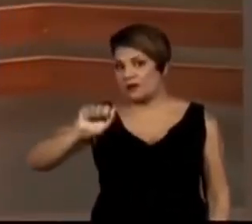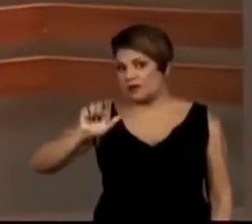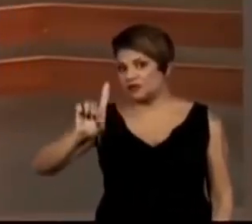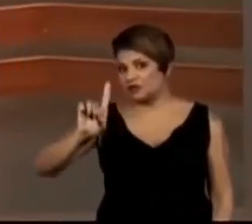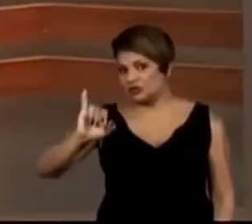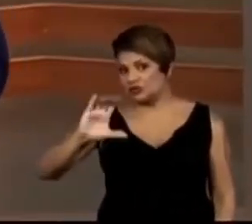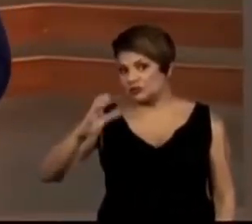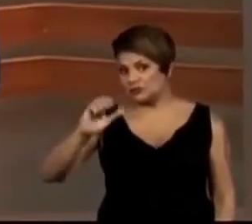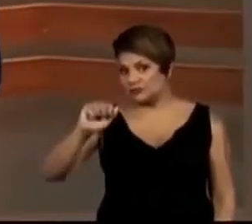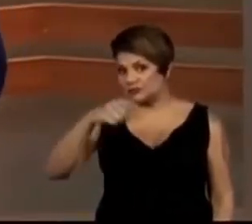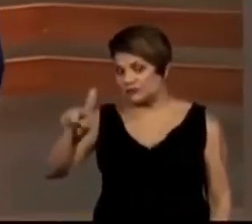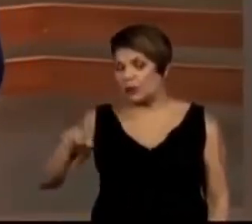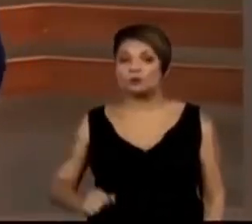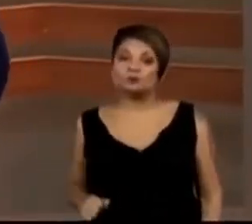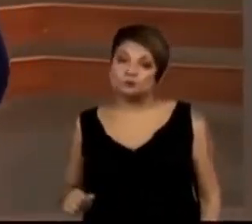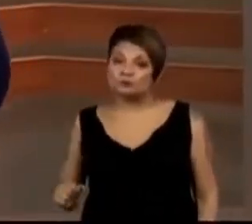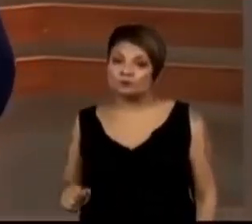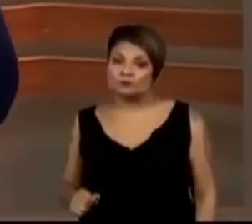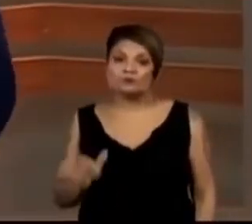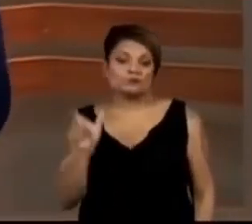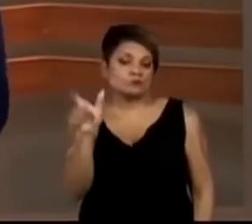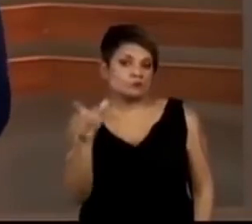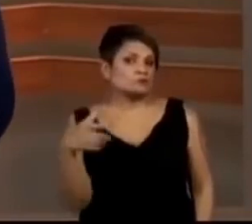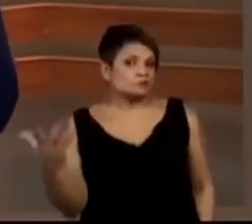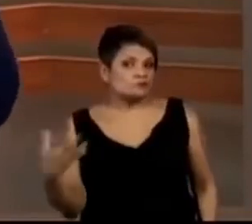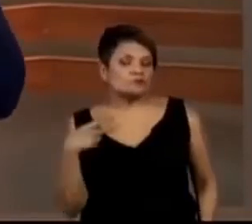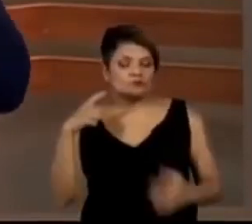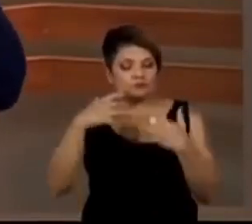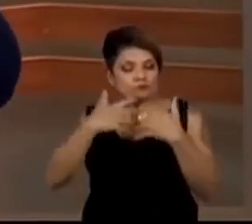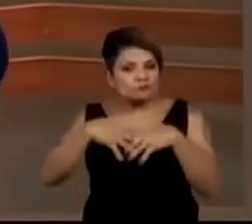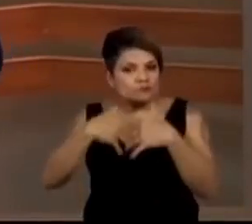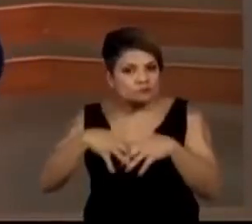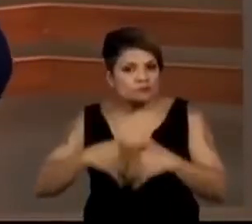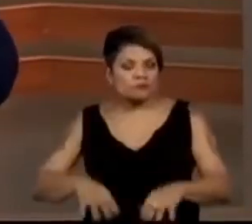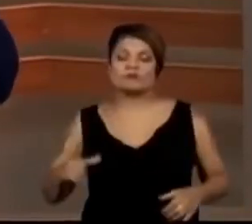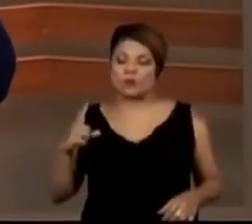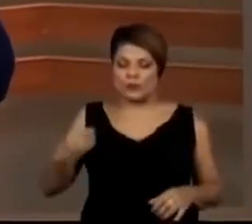um sentido. Quando a gente fala adição, uma situação, um problema, ou